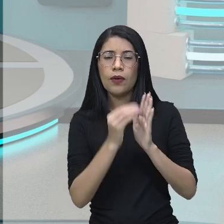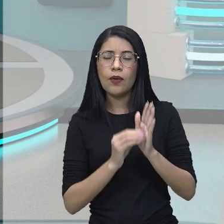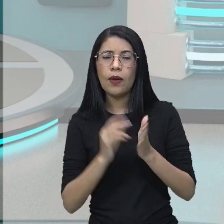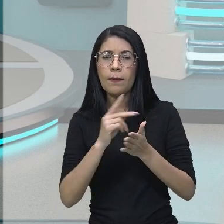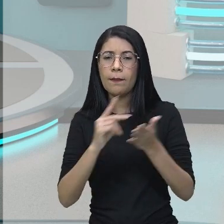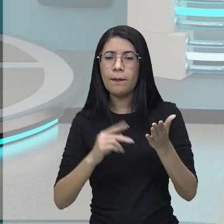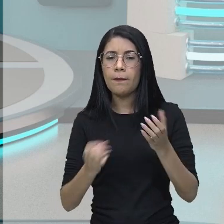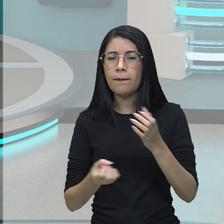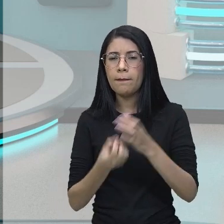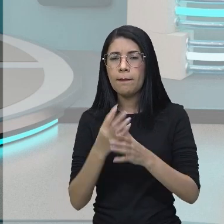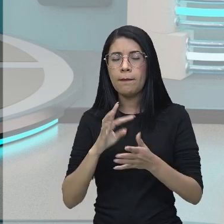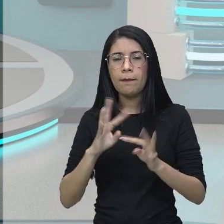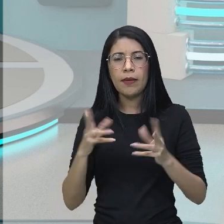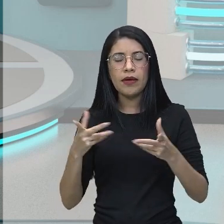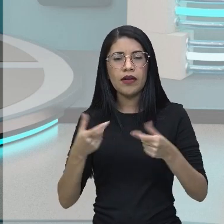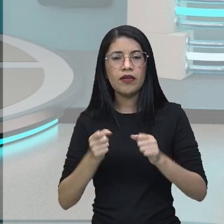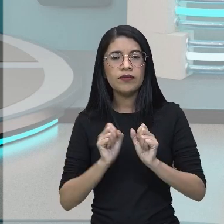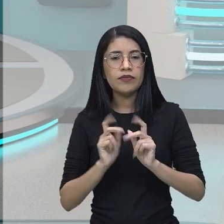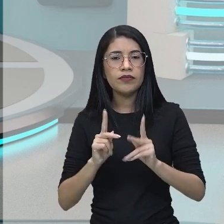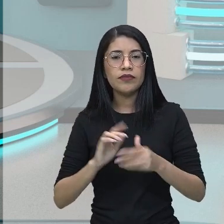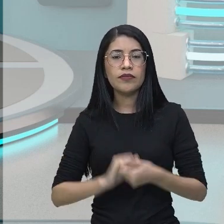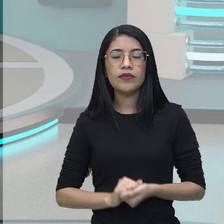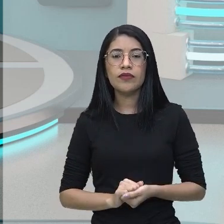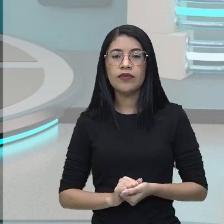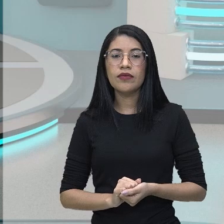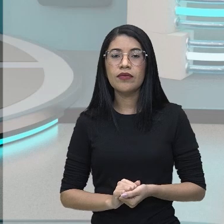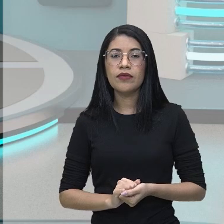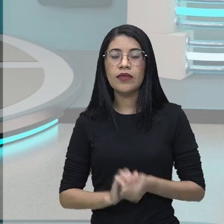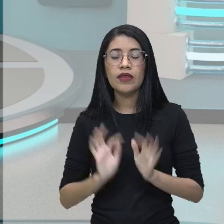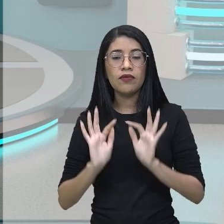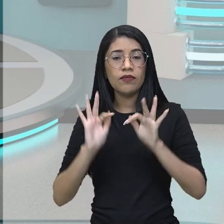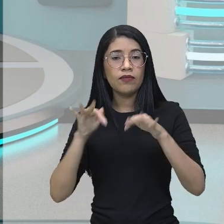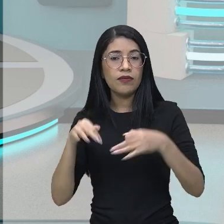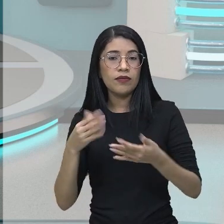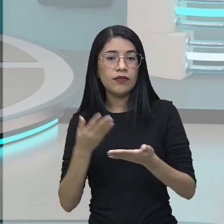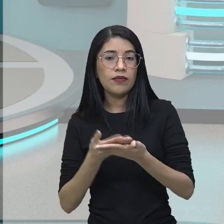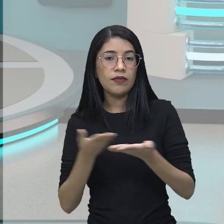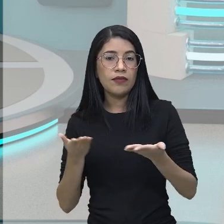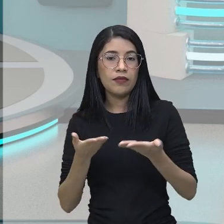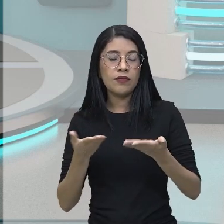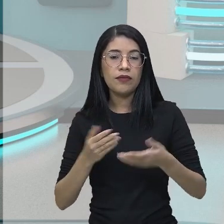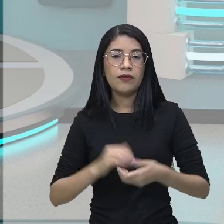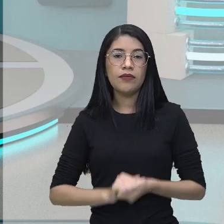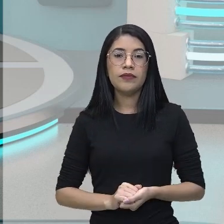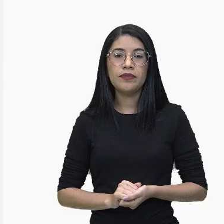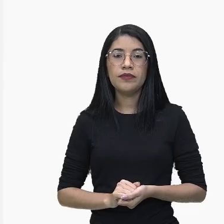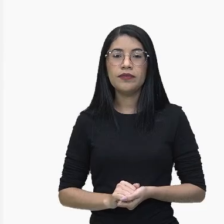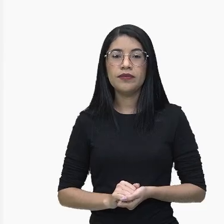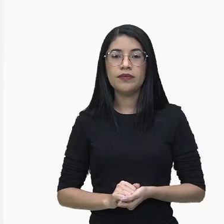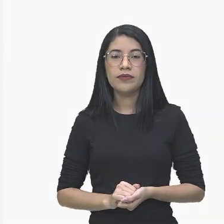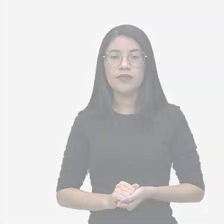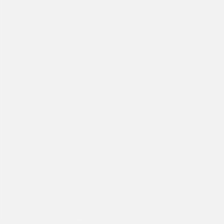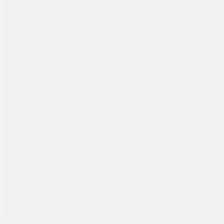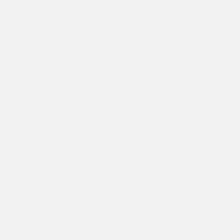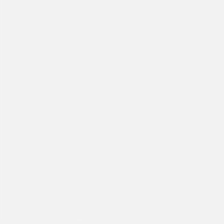literária para nós Ok gente dito isto vamos finalizar a nossa aula aqui